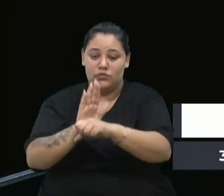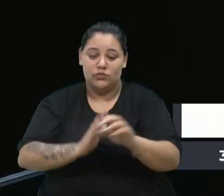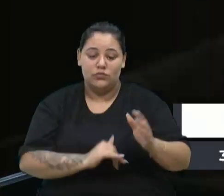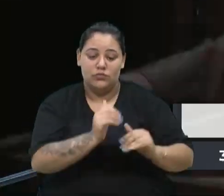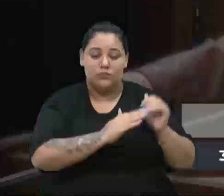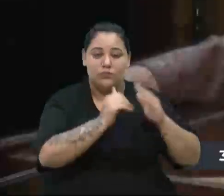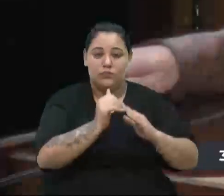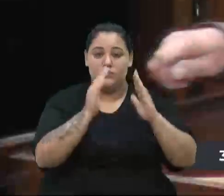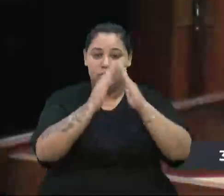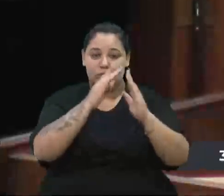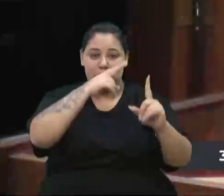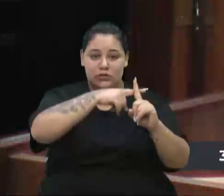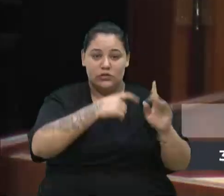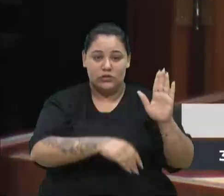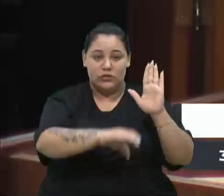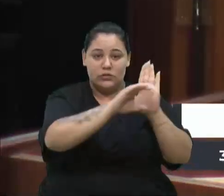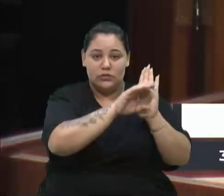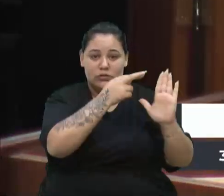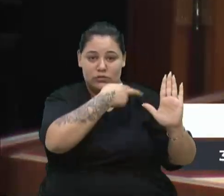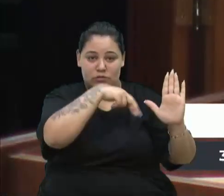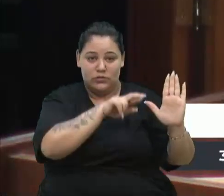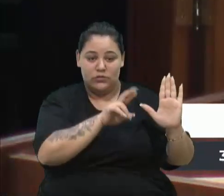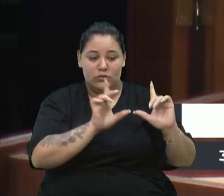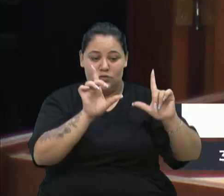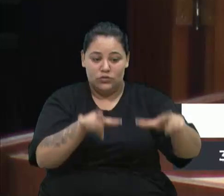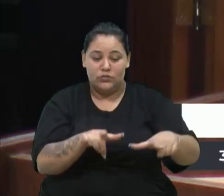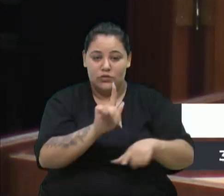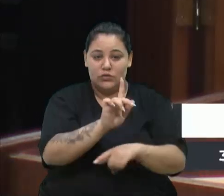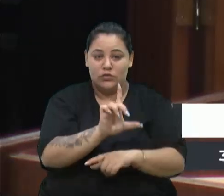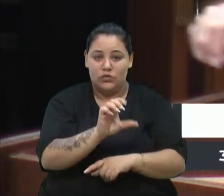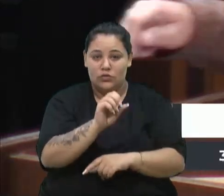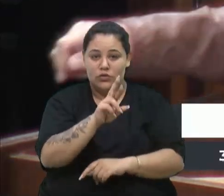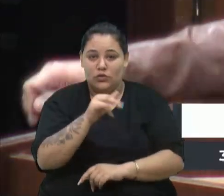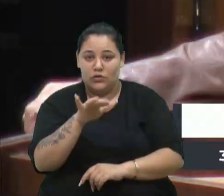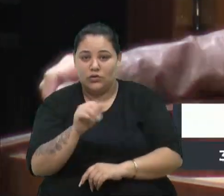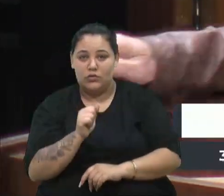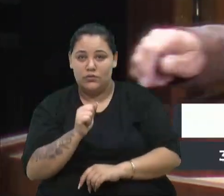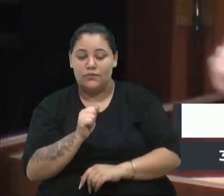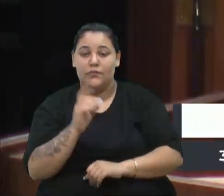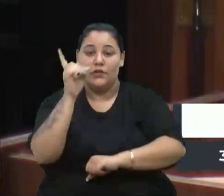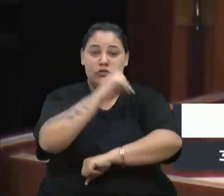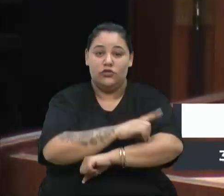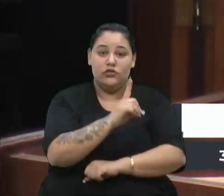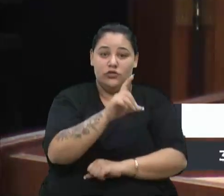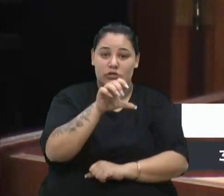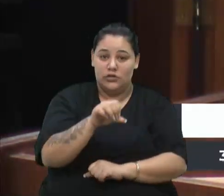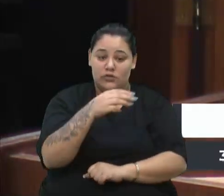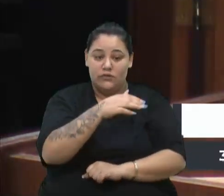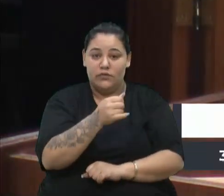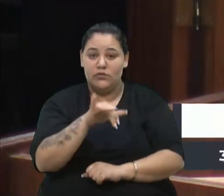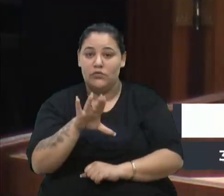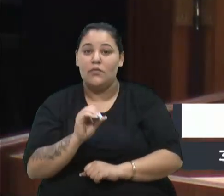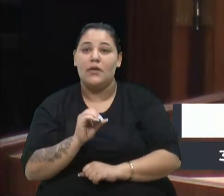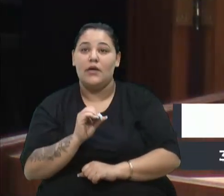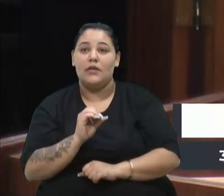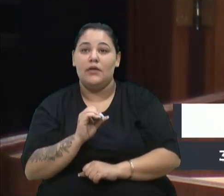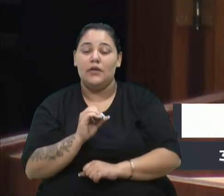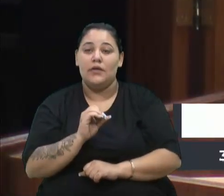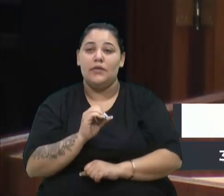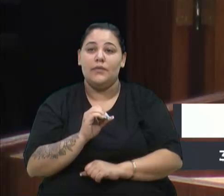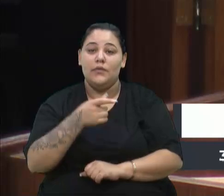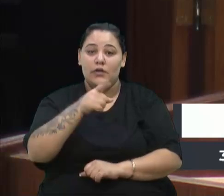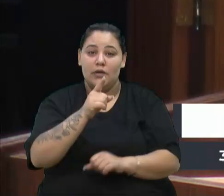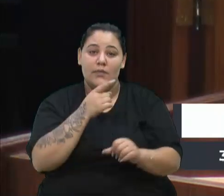igreja católica no loteamento Glória. Dia 19 de maio, estaremos no